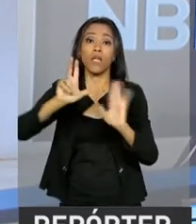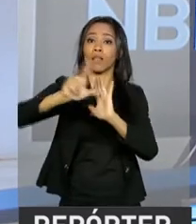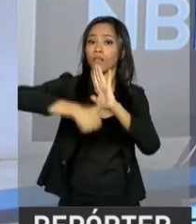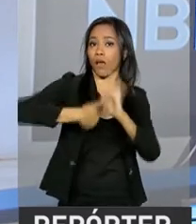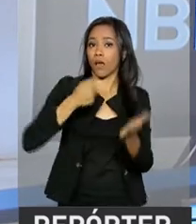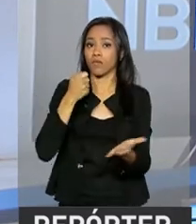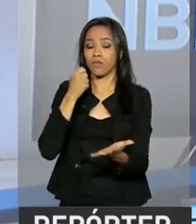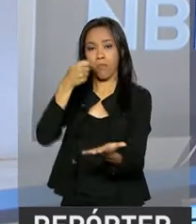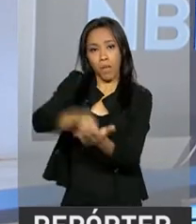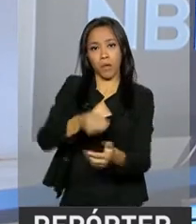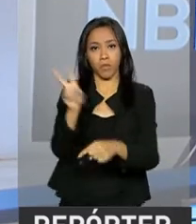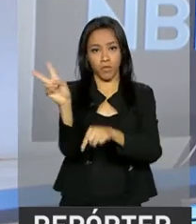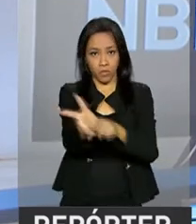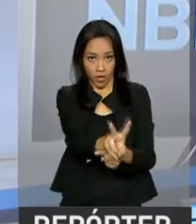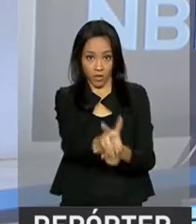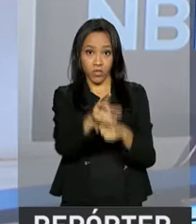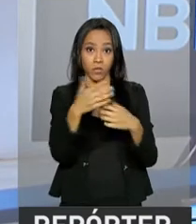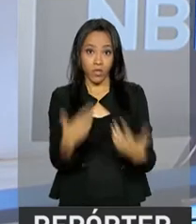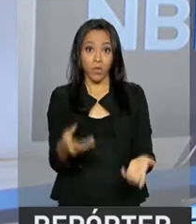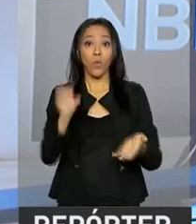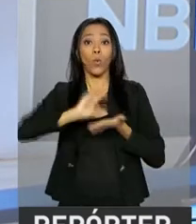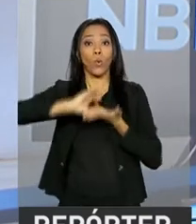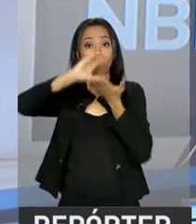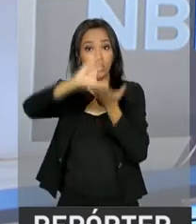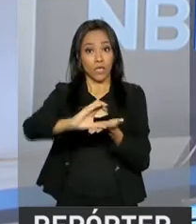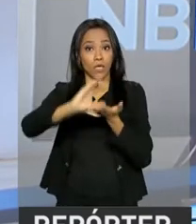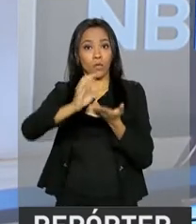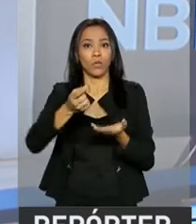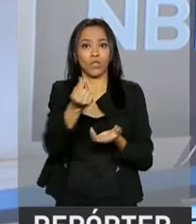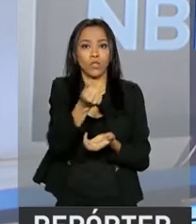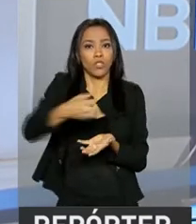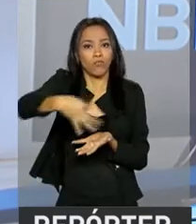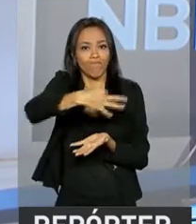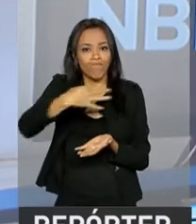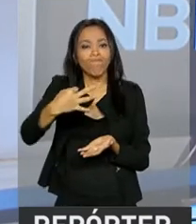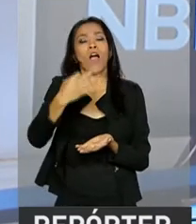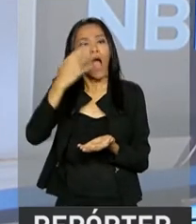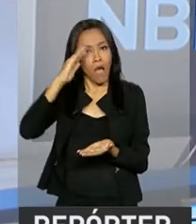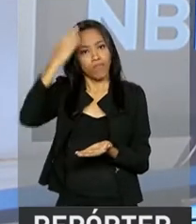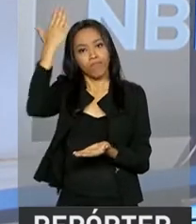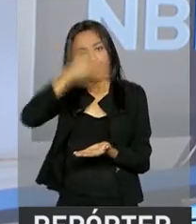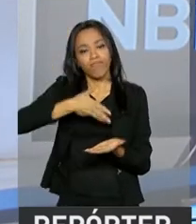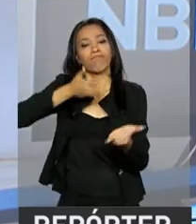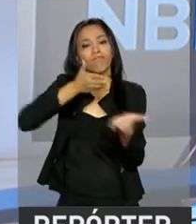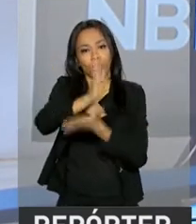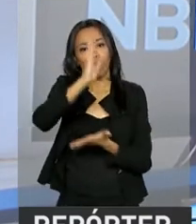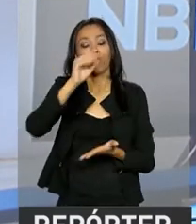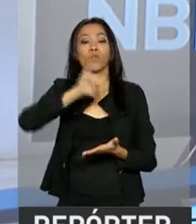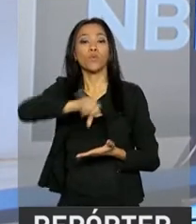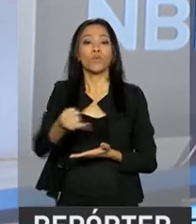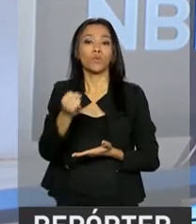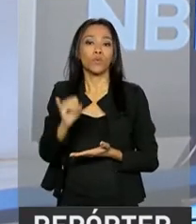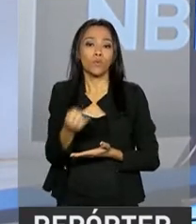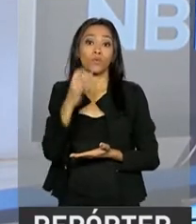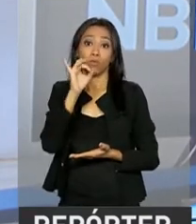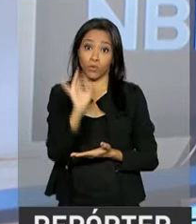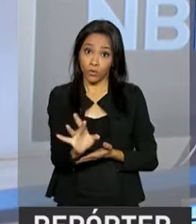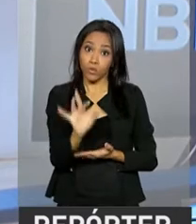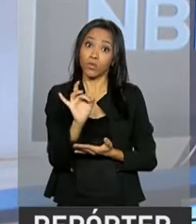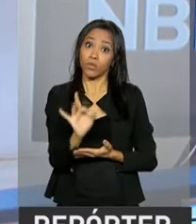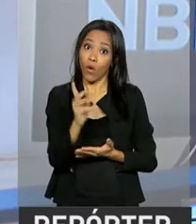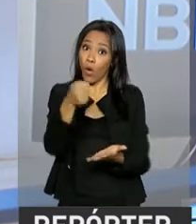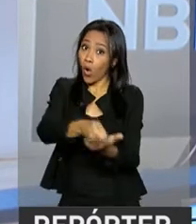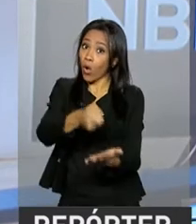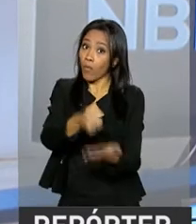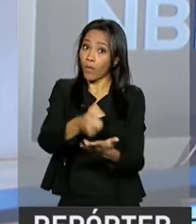empréstimos e o conselho monetário nacional aprovou a medida que define os juros só vão poder ser